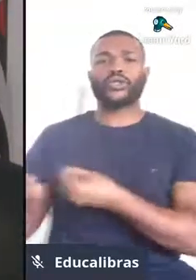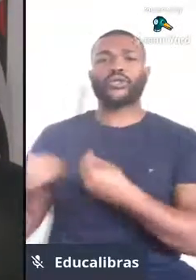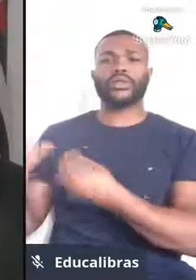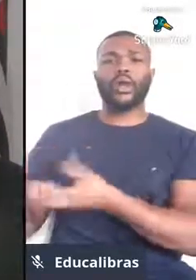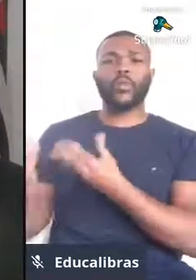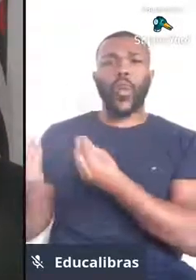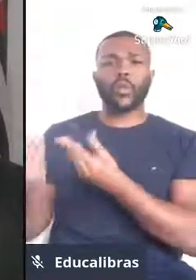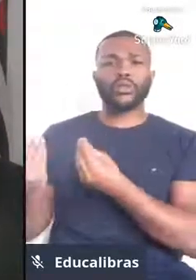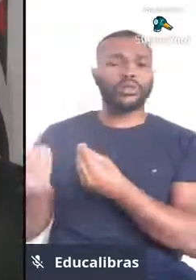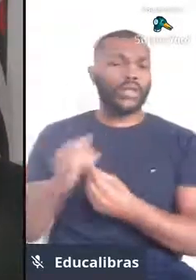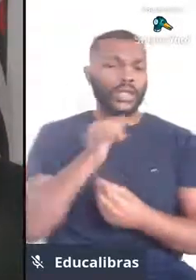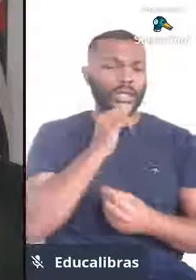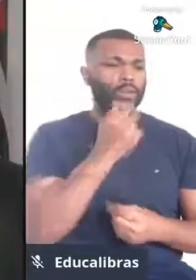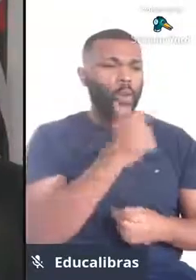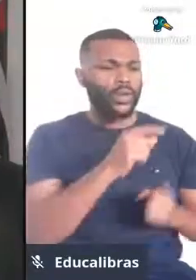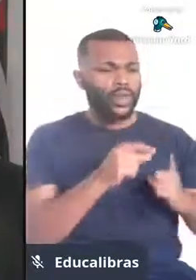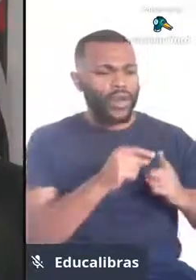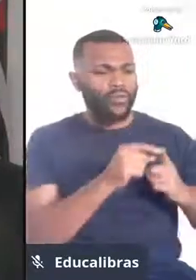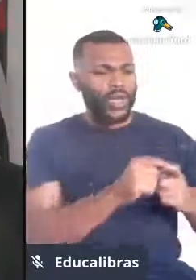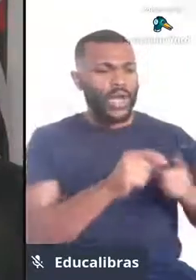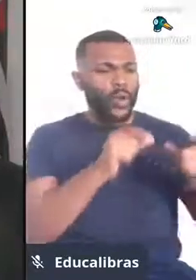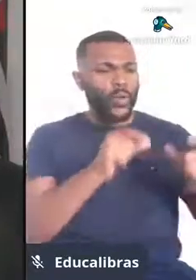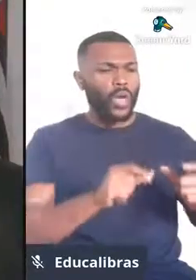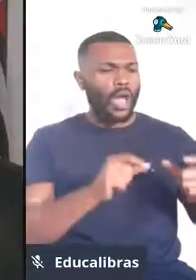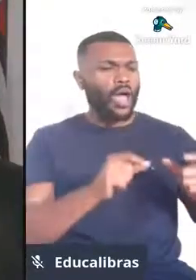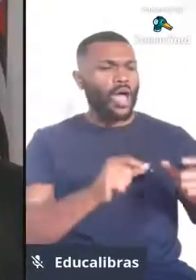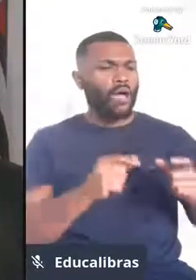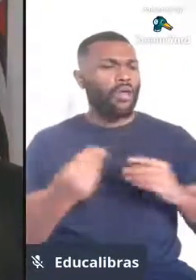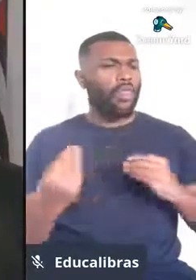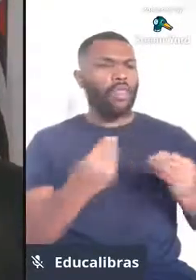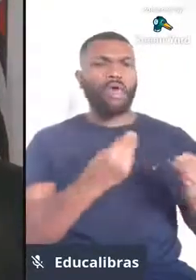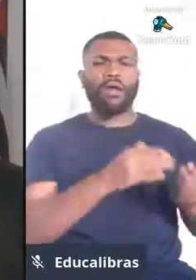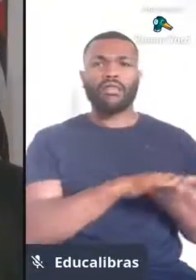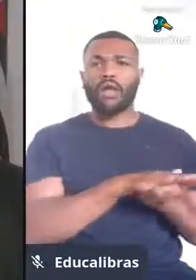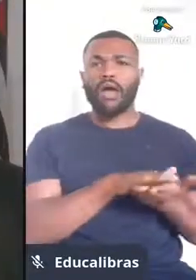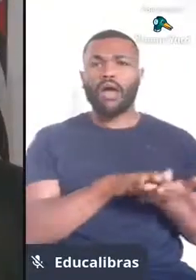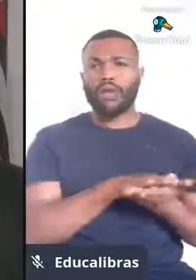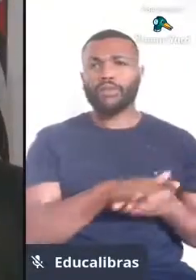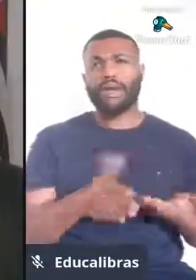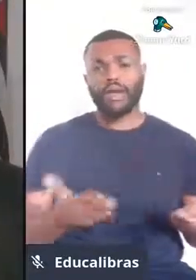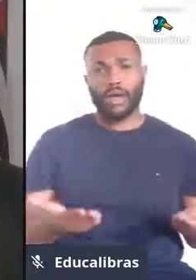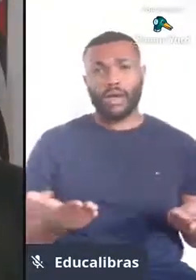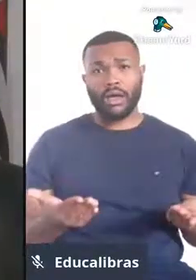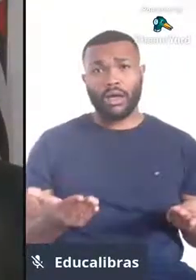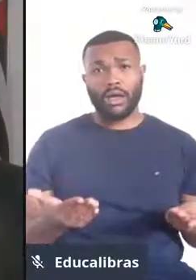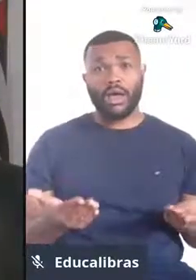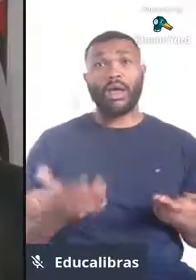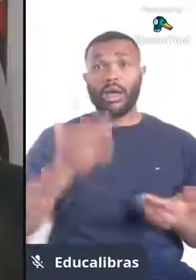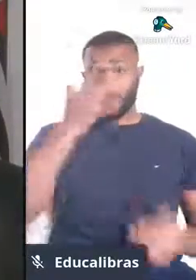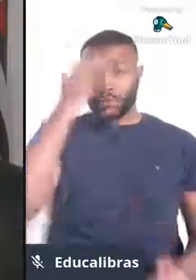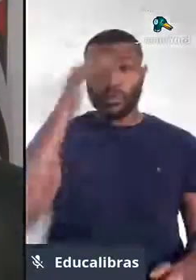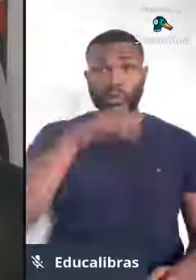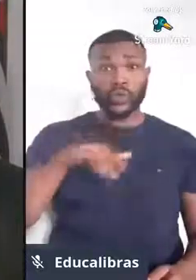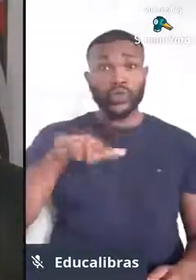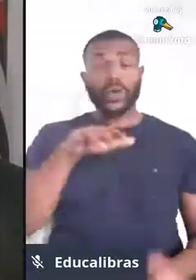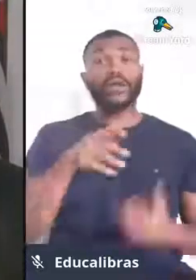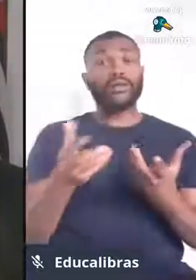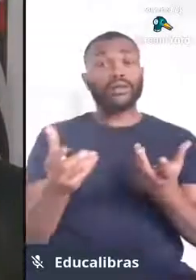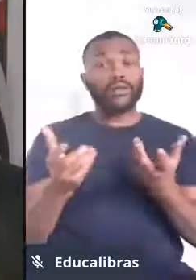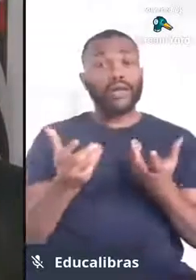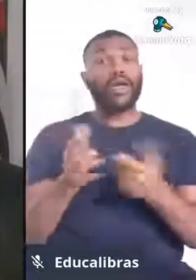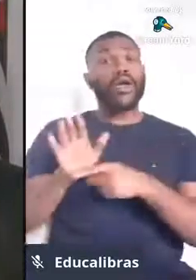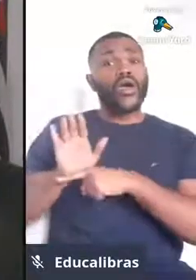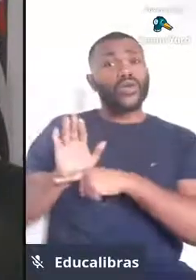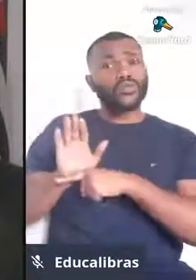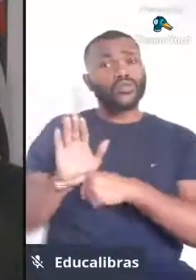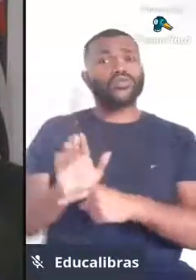nenhuma, né? E claro que a comunidade, a sociedade civil quer ajudar, né? Sempre ajudou,